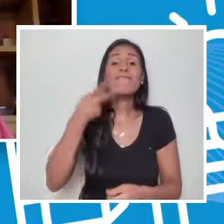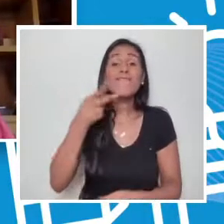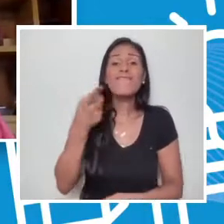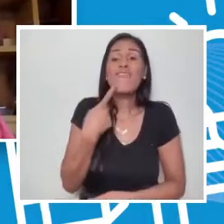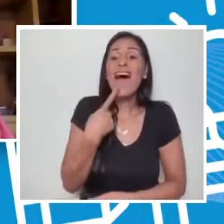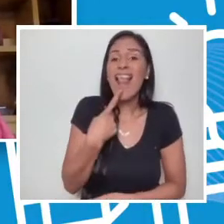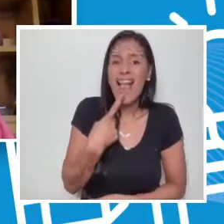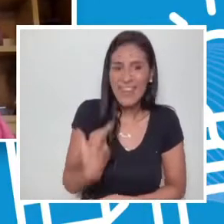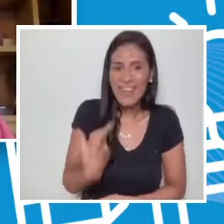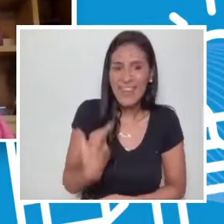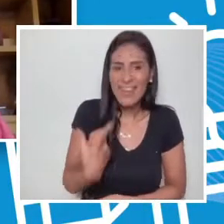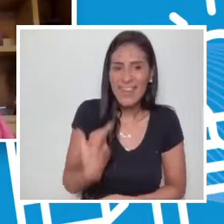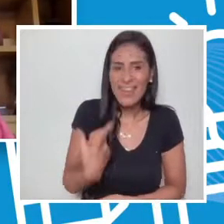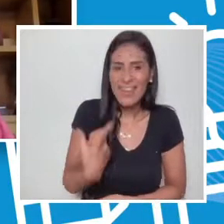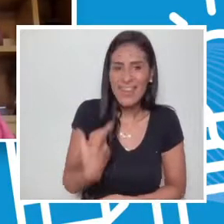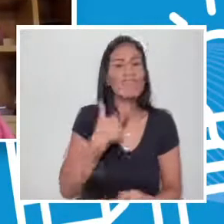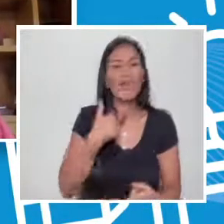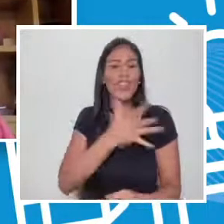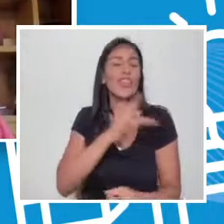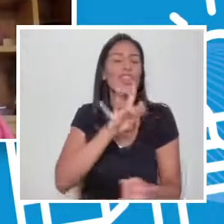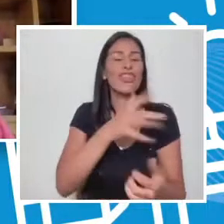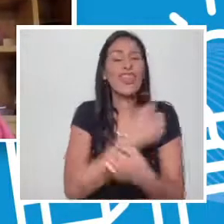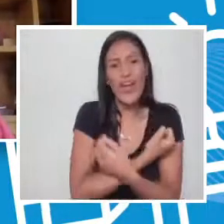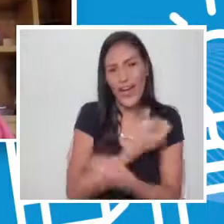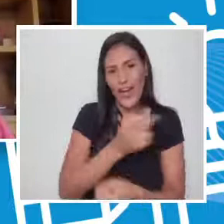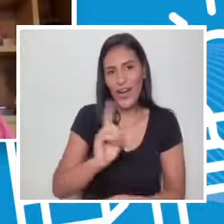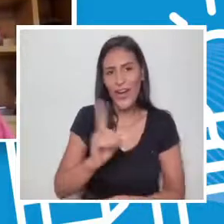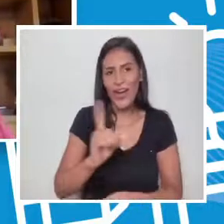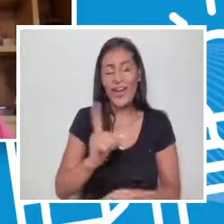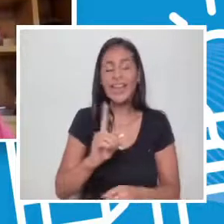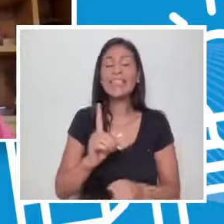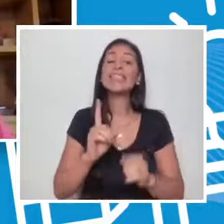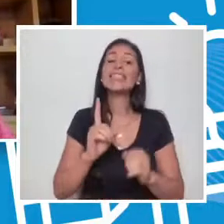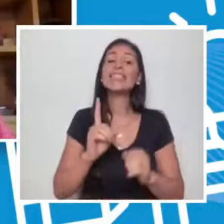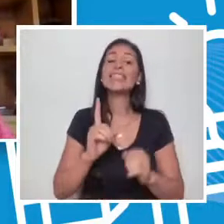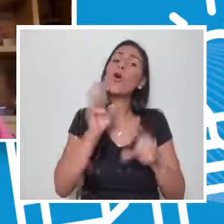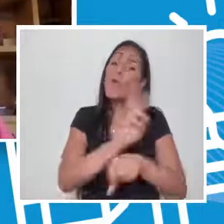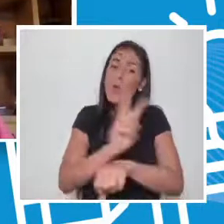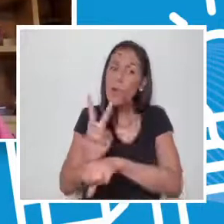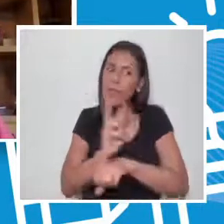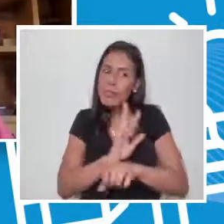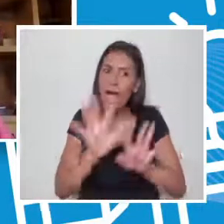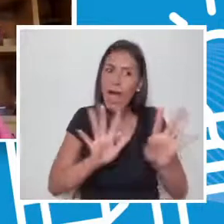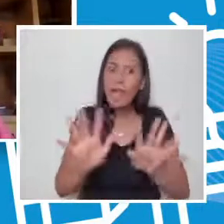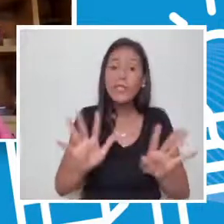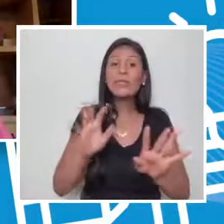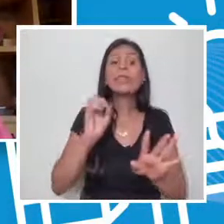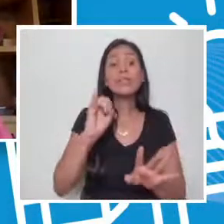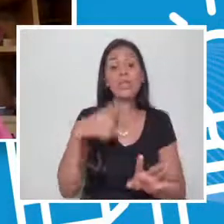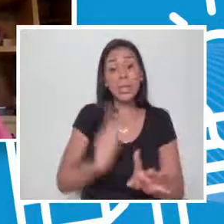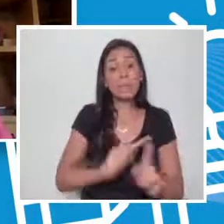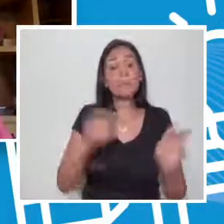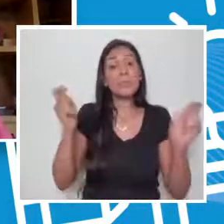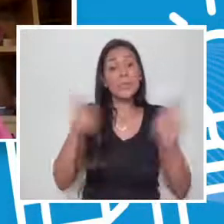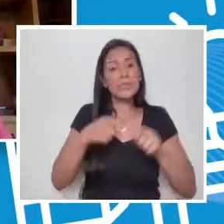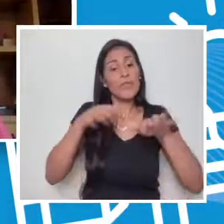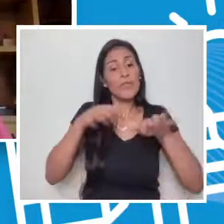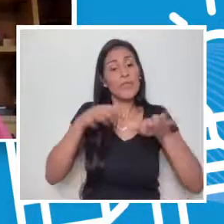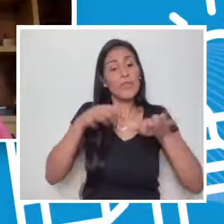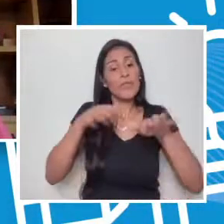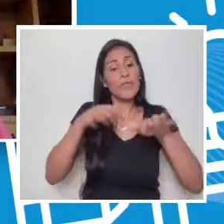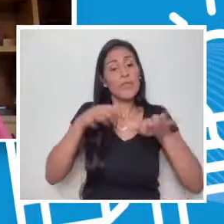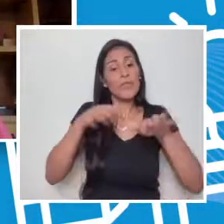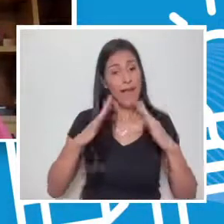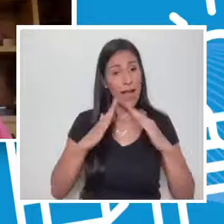certo? E quando a gente puder ficar em casa, a gente fica em casa. E quando a gente tiver que sair, a